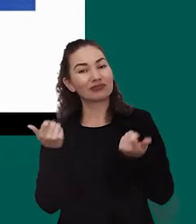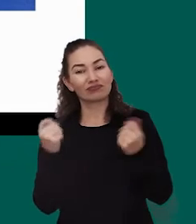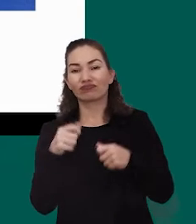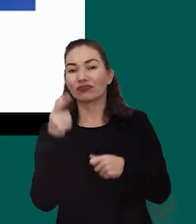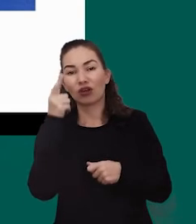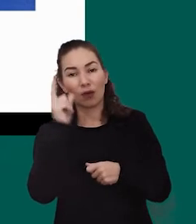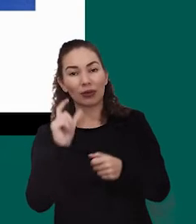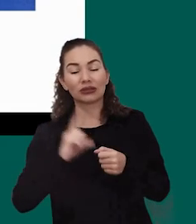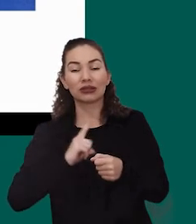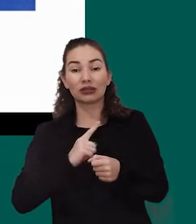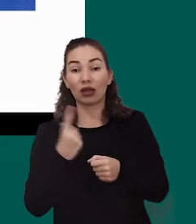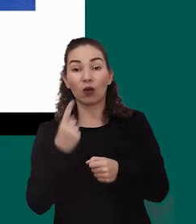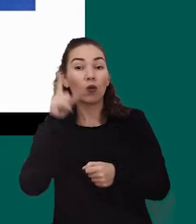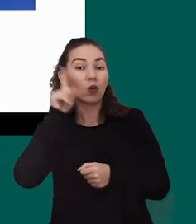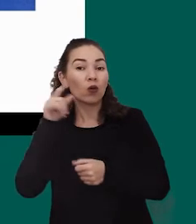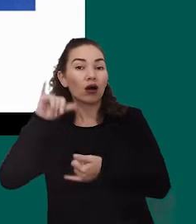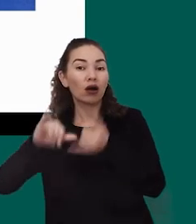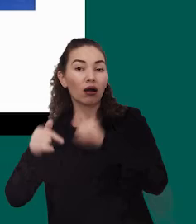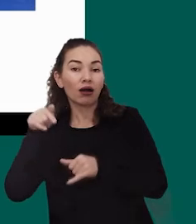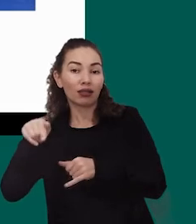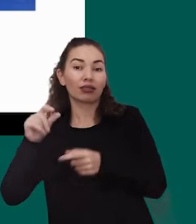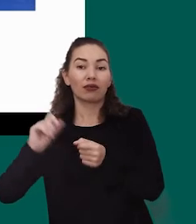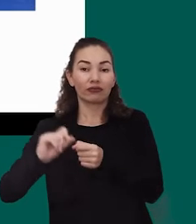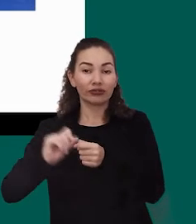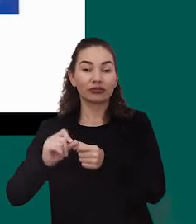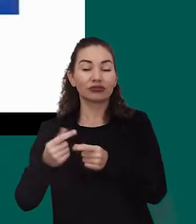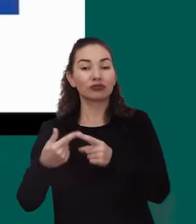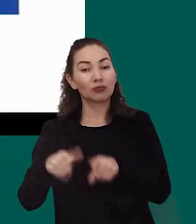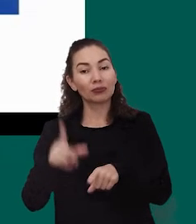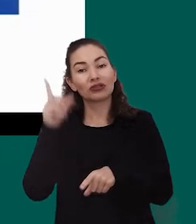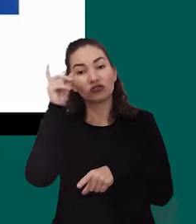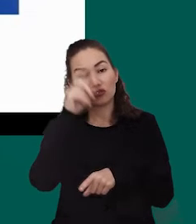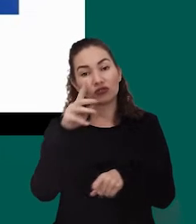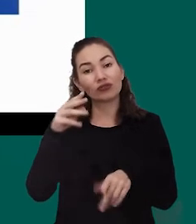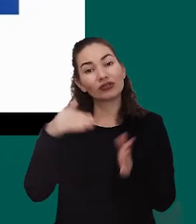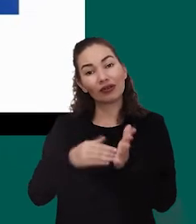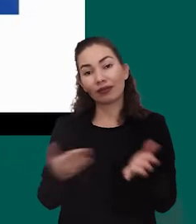laboratório americano que está tentando fazer essa estratégia, mas sem muito sucesso